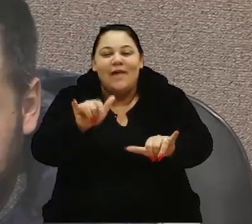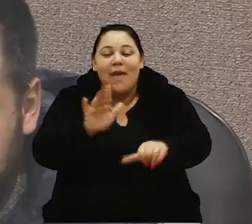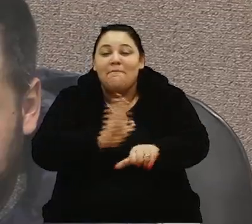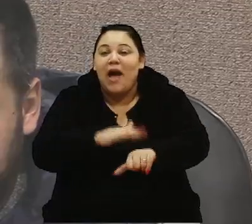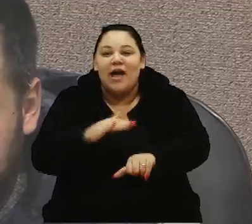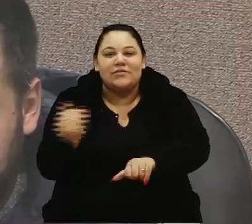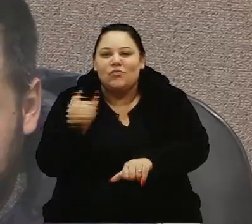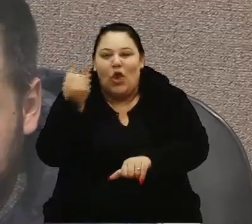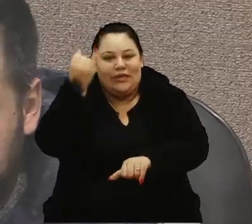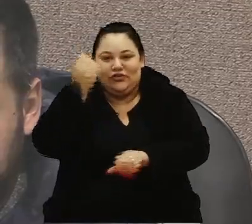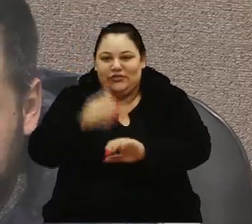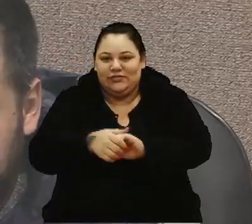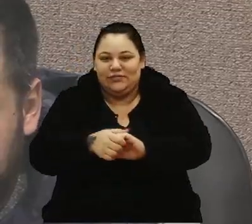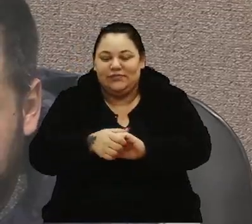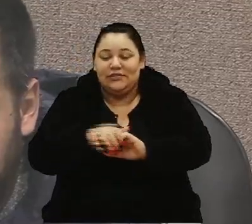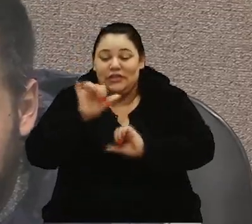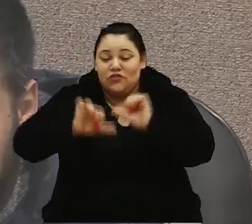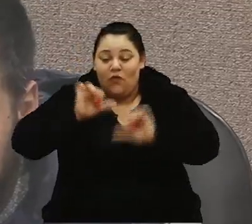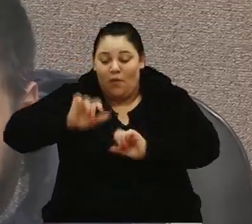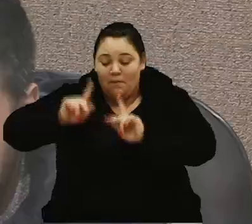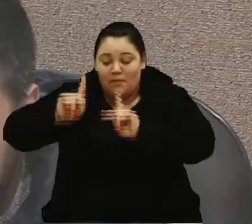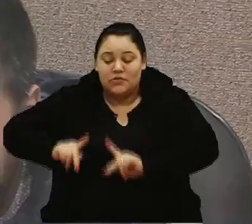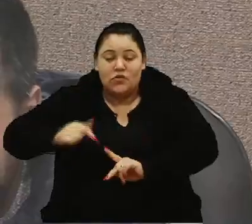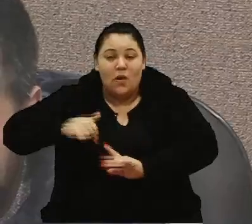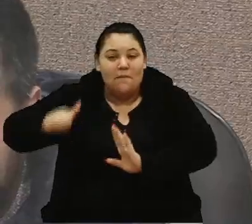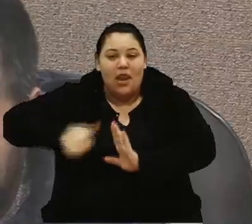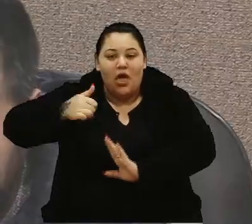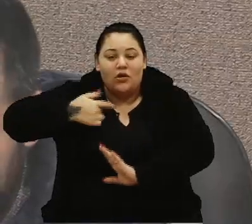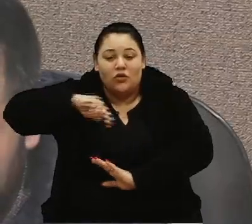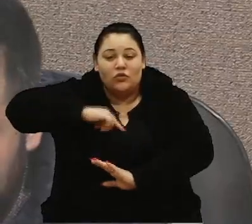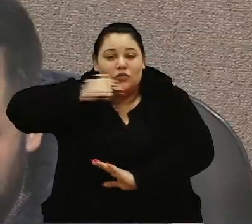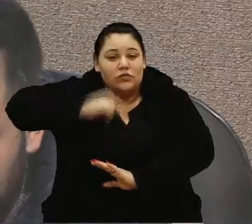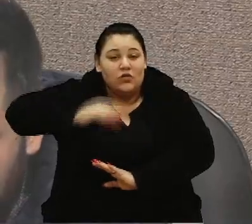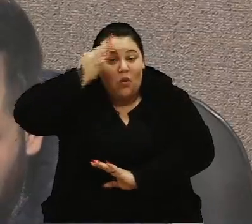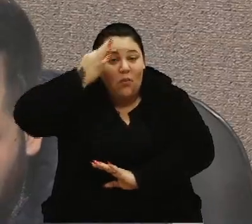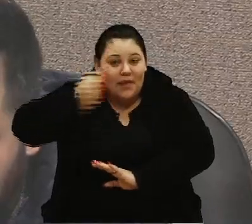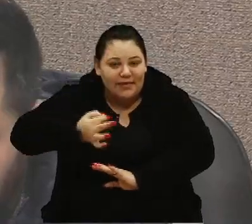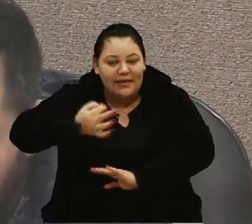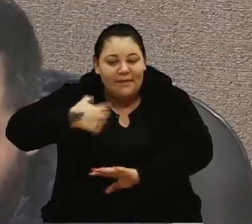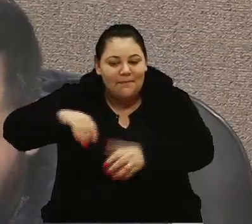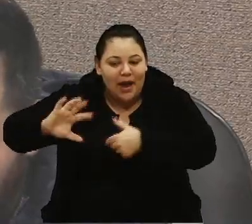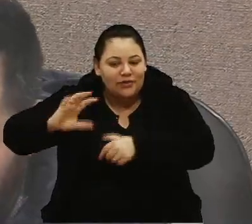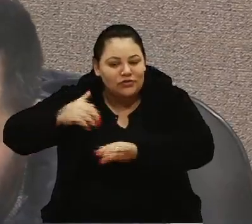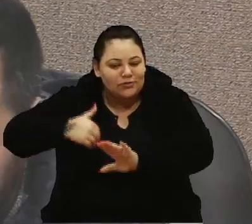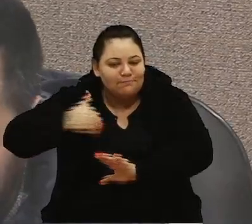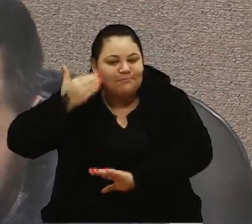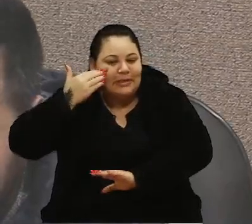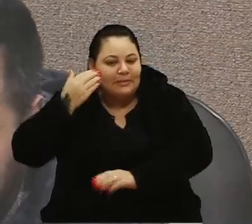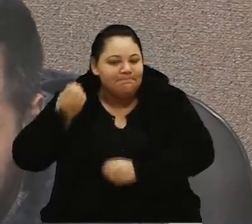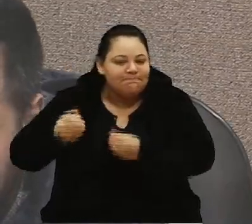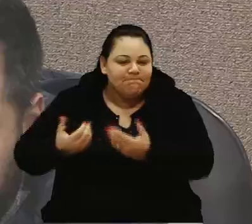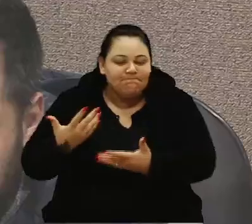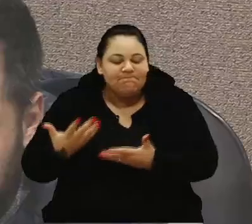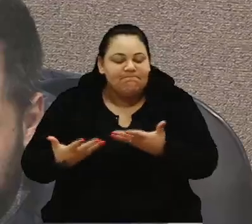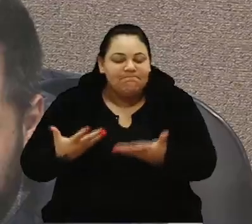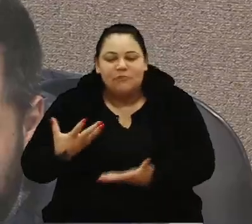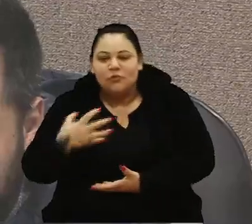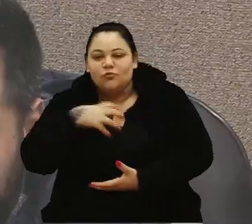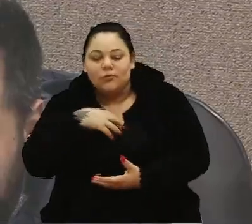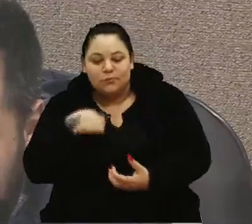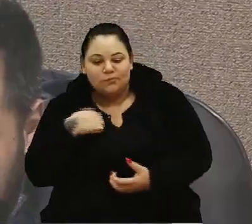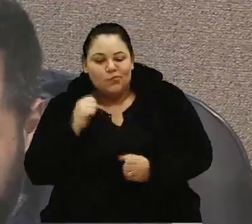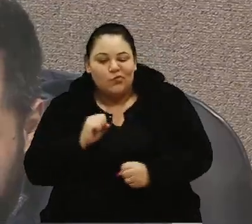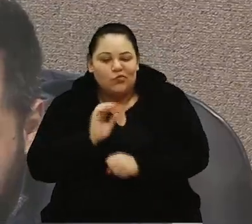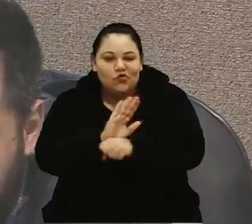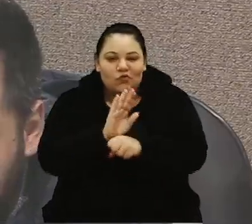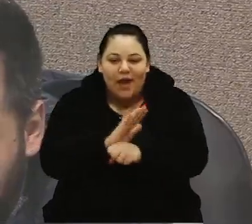torna muito melhores, assim, que a gente consegue compreender, consegue entender de que forma a gente pode ajudar,